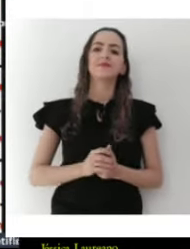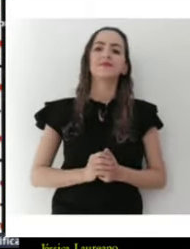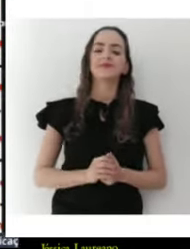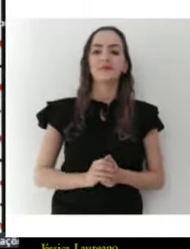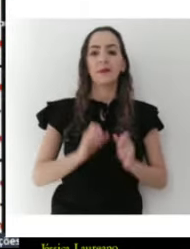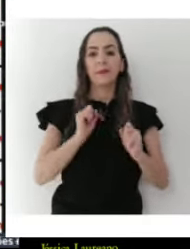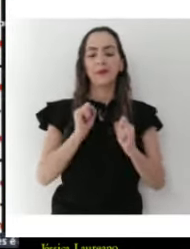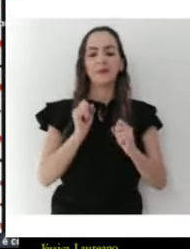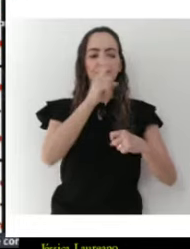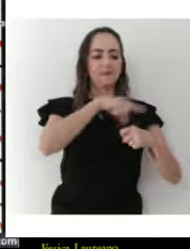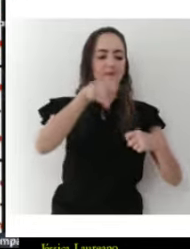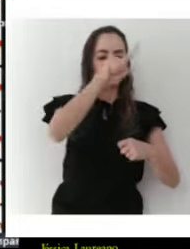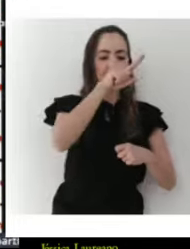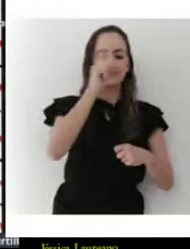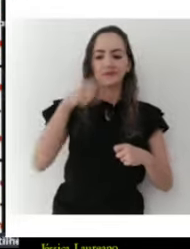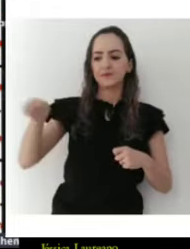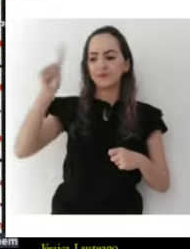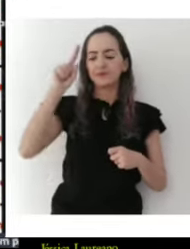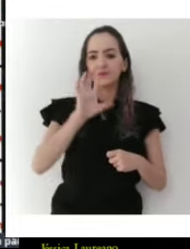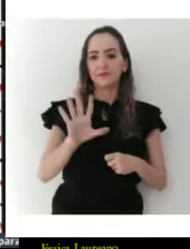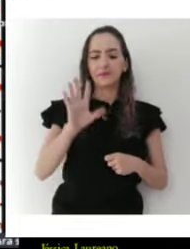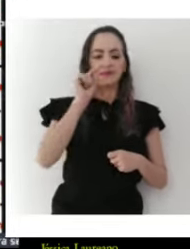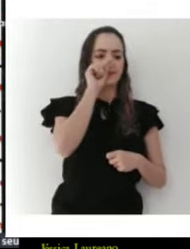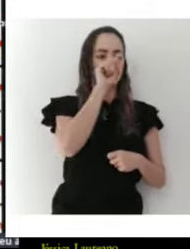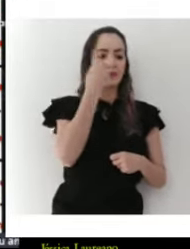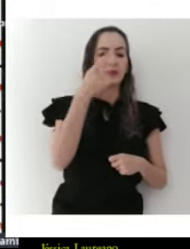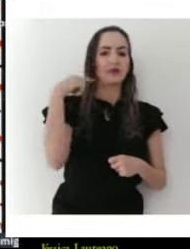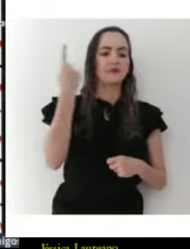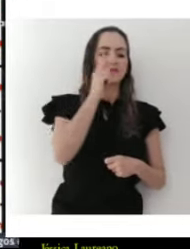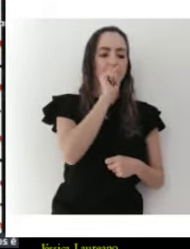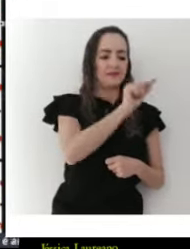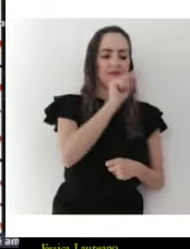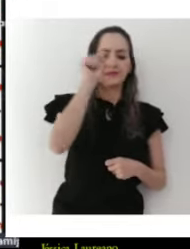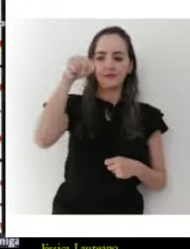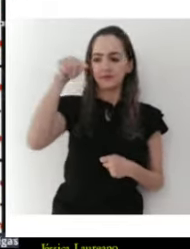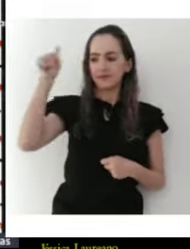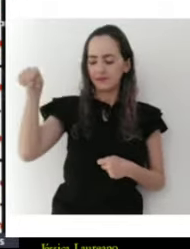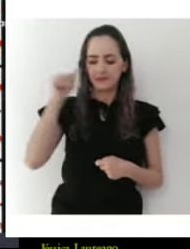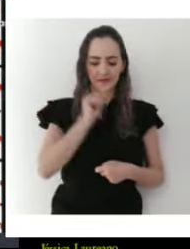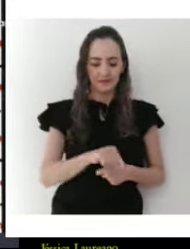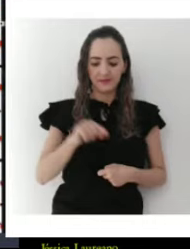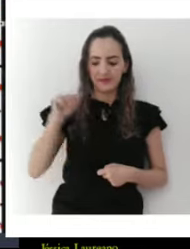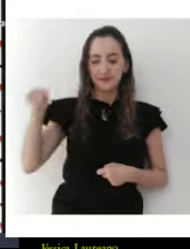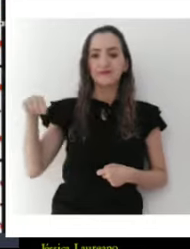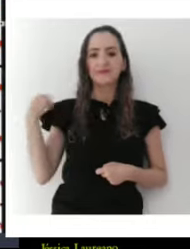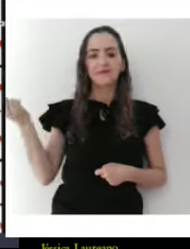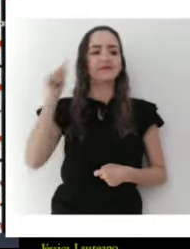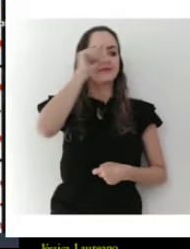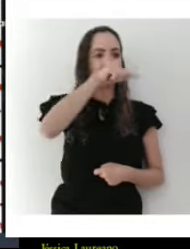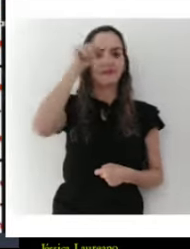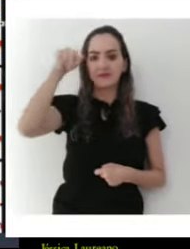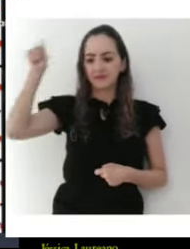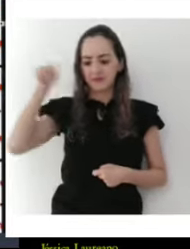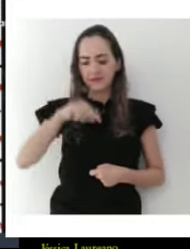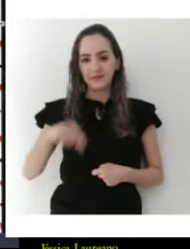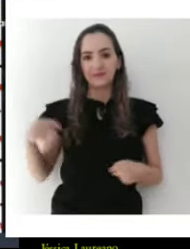bolas e em cada bola eu vou botando uma bolinha como se fosse um lápis. E aí depois vou botando mais bolinhas até acabar todas as 30